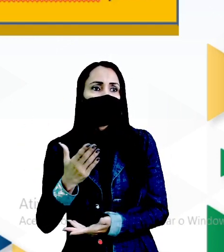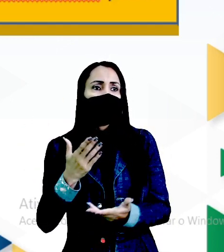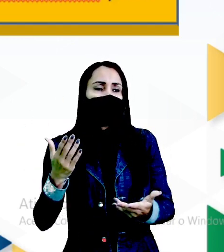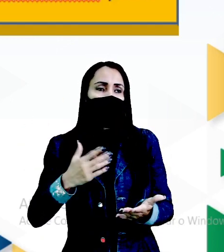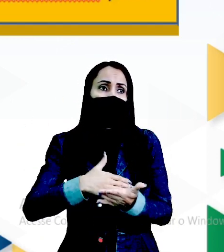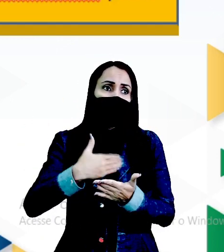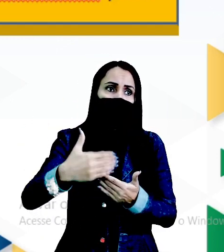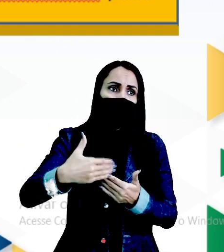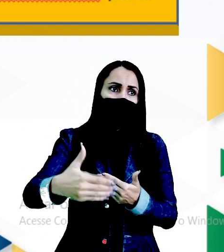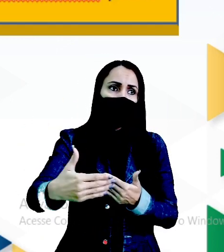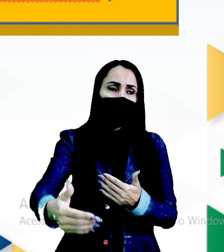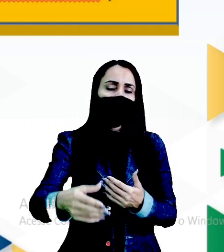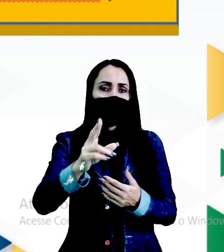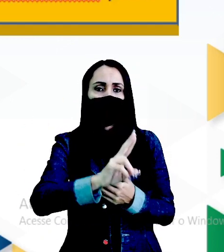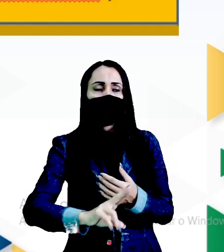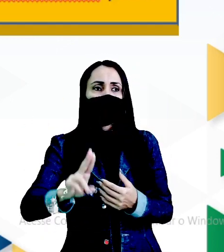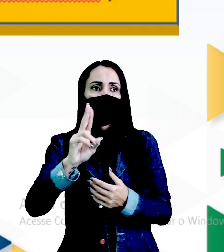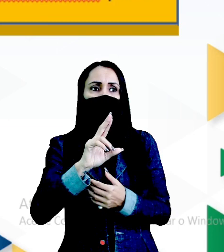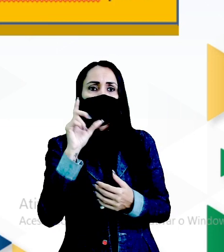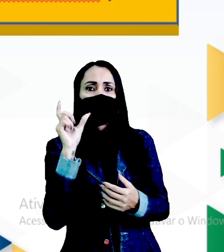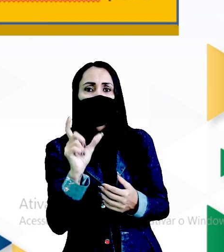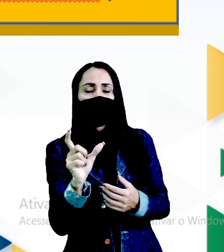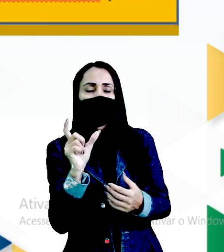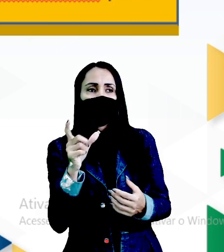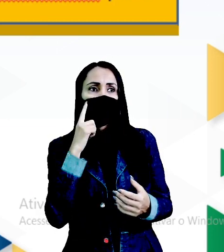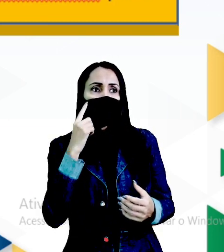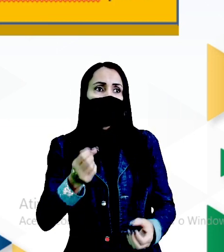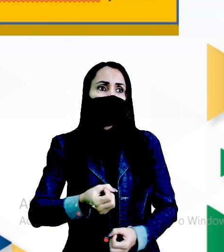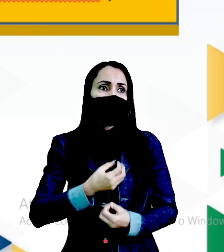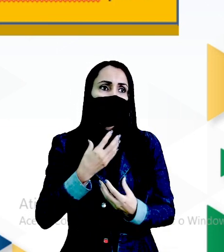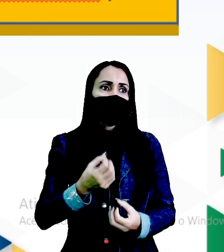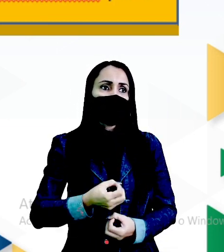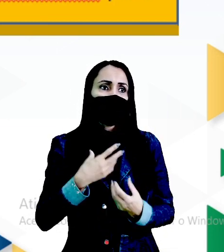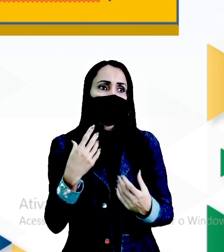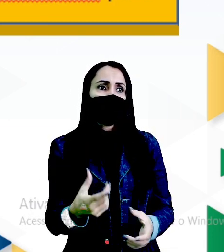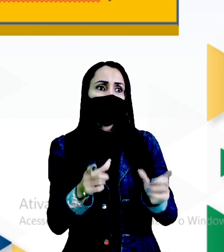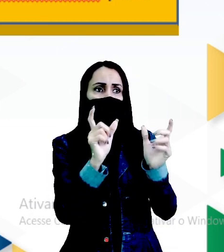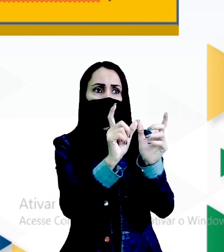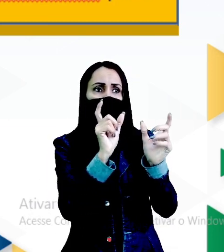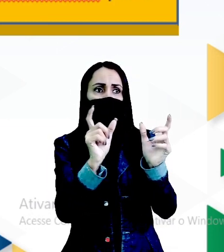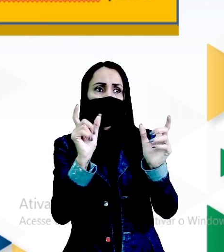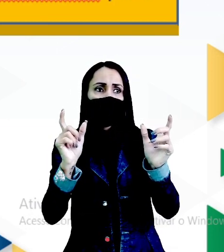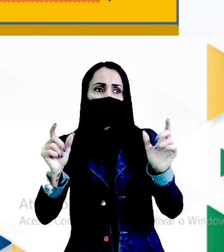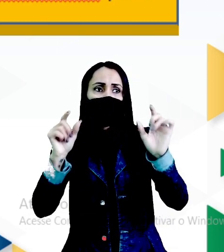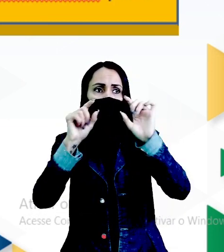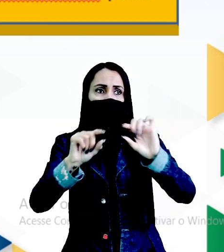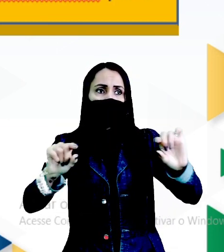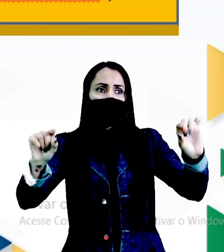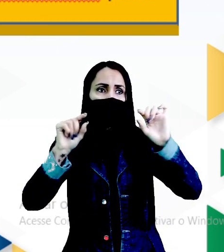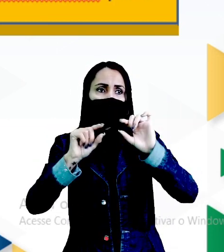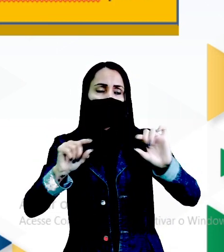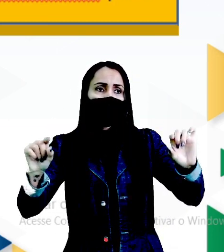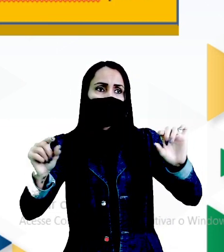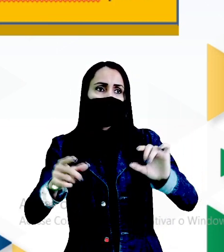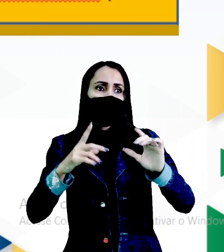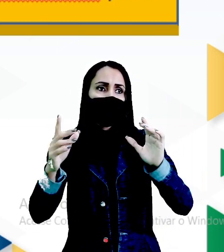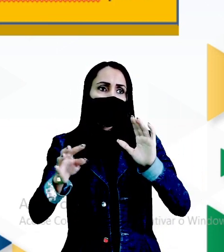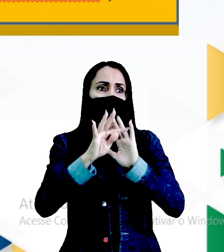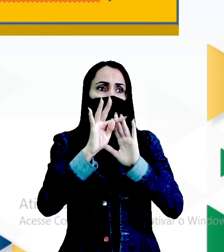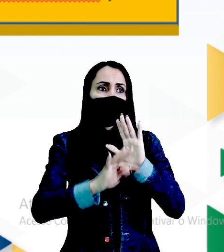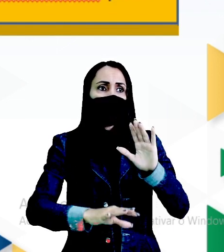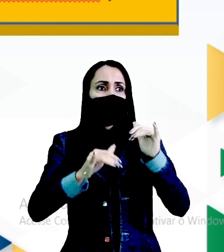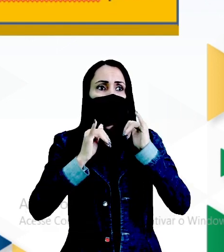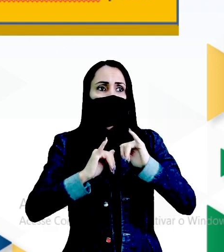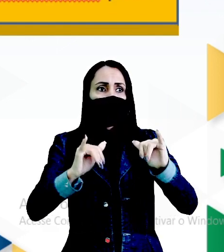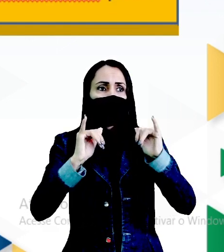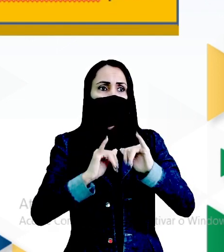do uso de uma palavra ou expressão que dá à frase mais um sentido. Em textos informativos,